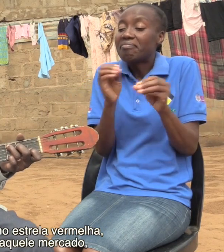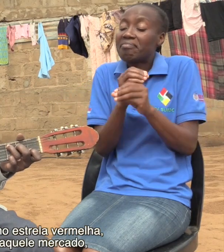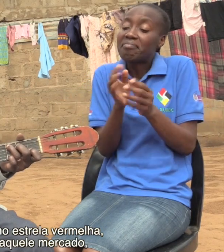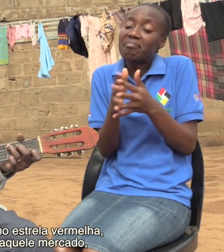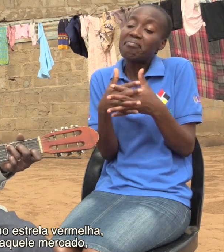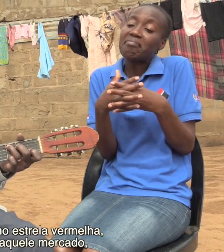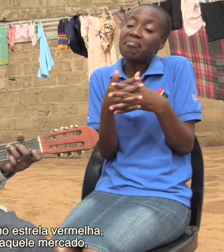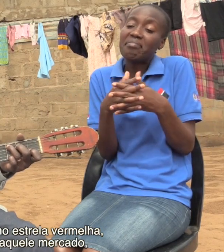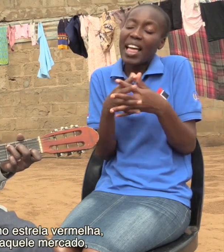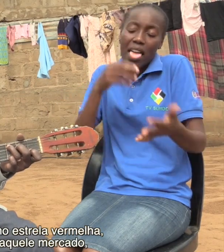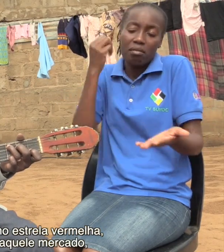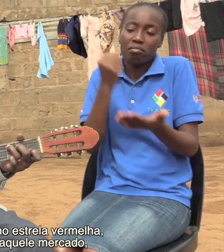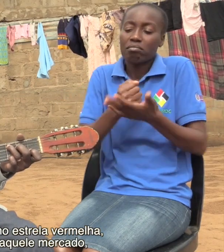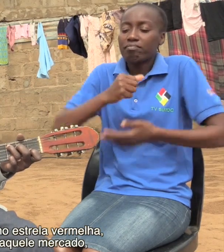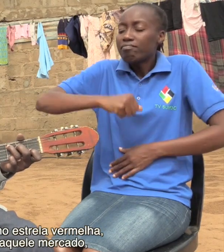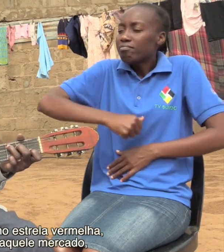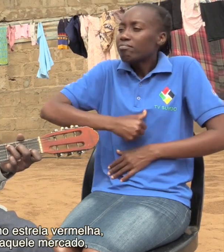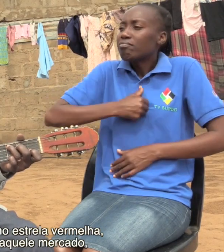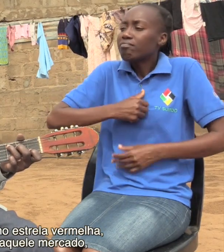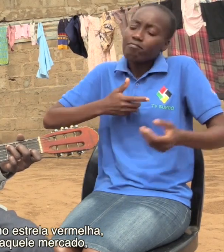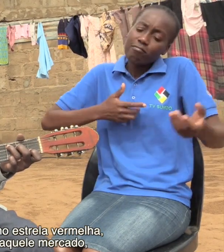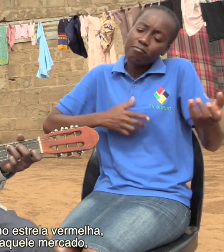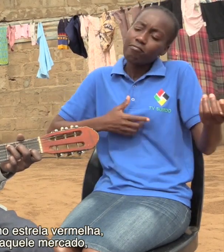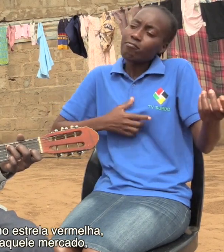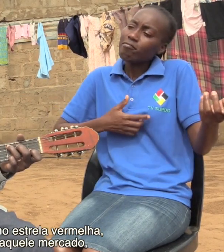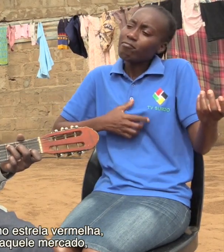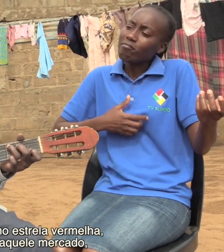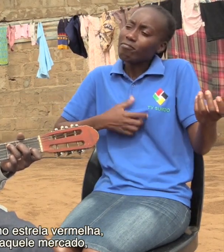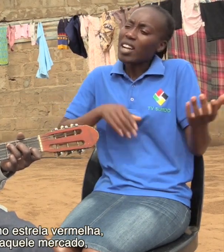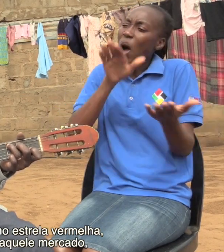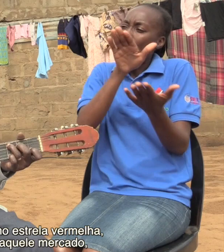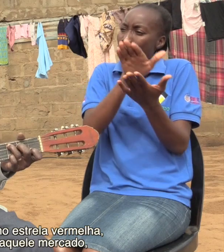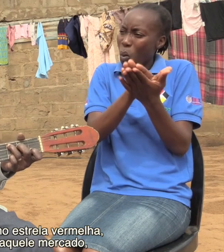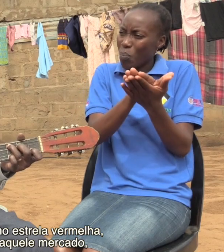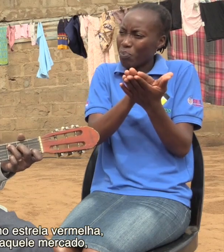na viola, fui lá no Estrela Vermelha,